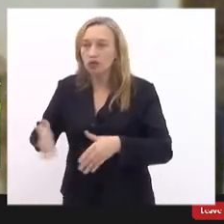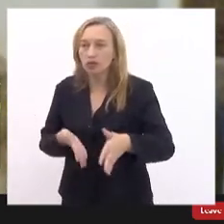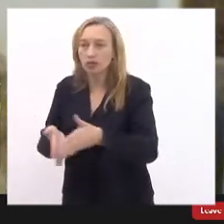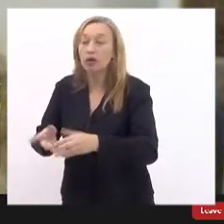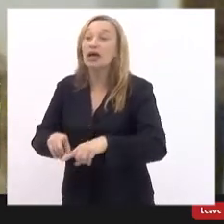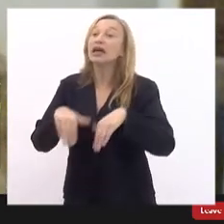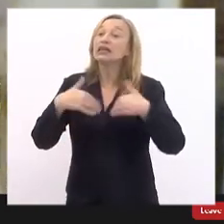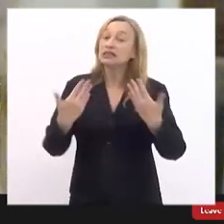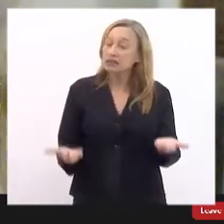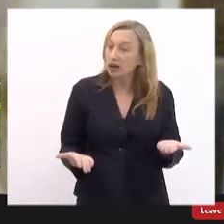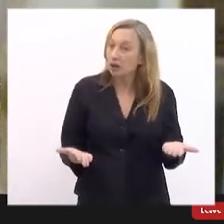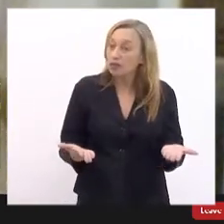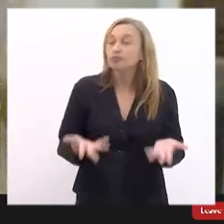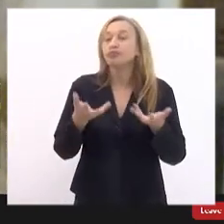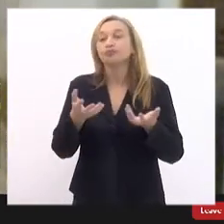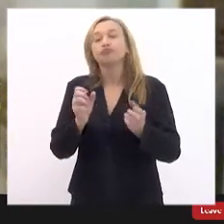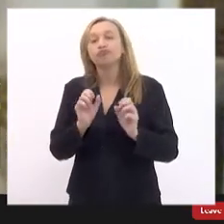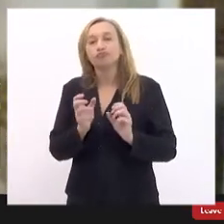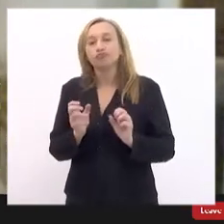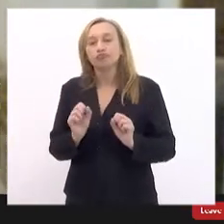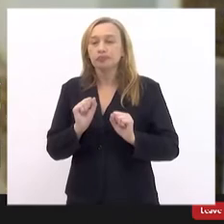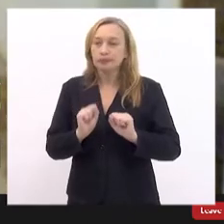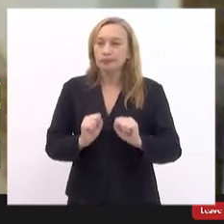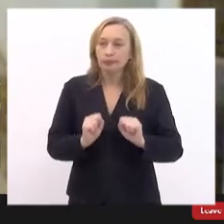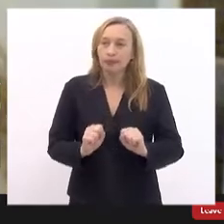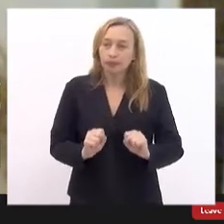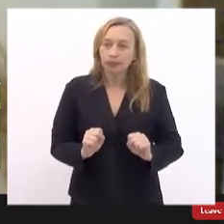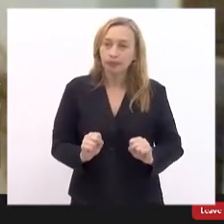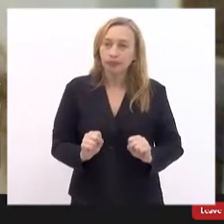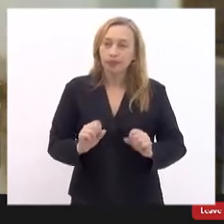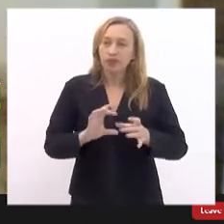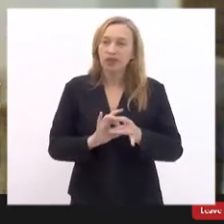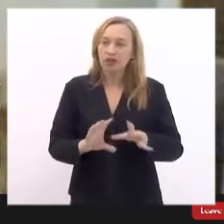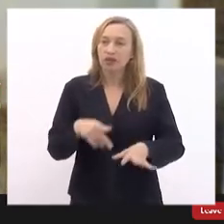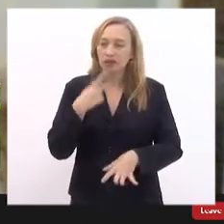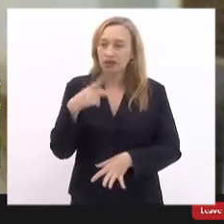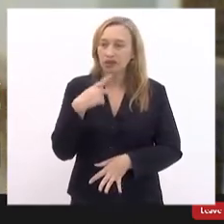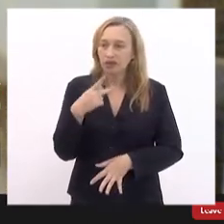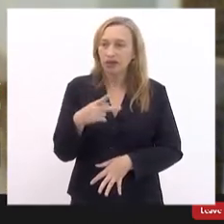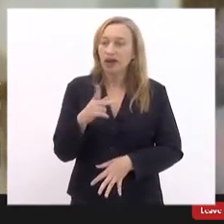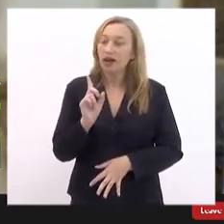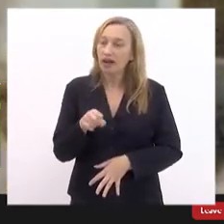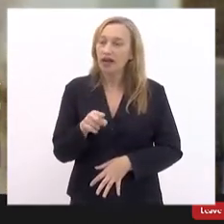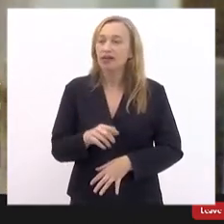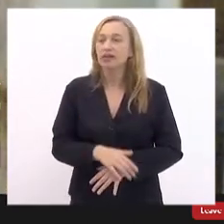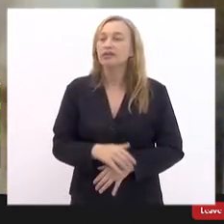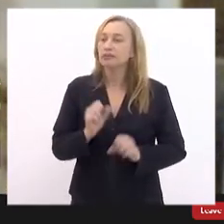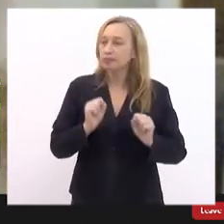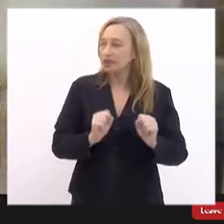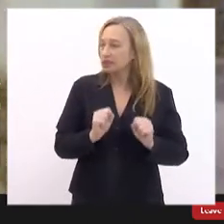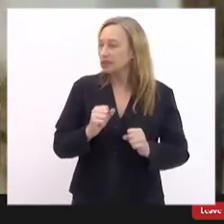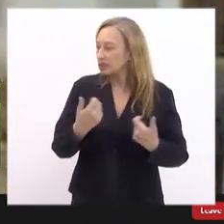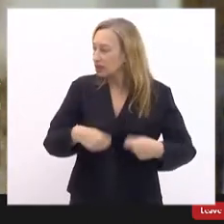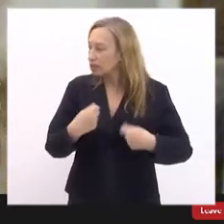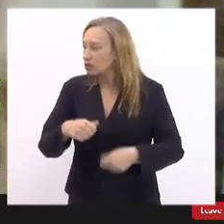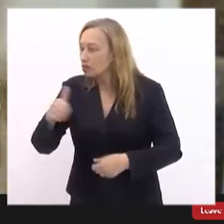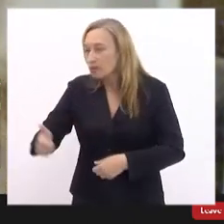Então, assim, o que eu poderia deixar como contribuição é justamente isso. Nós temos que melhorar, nós